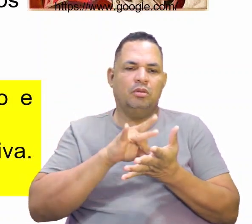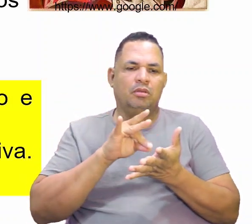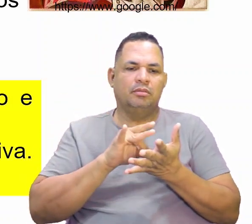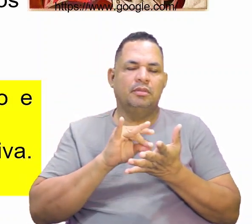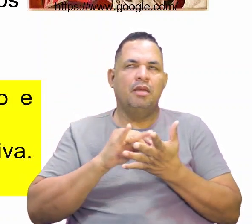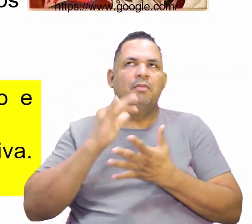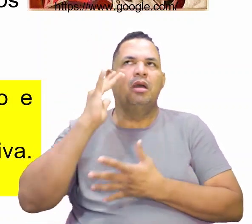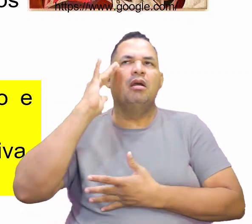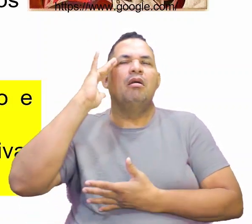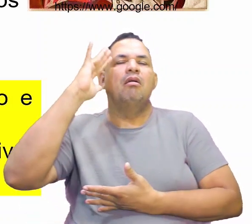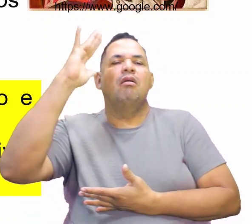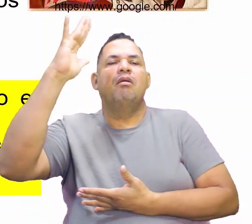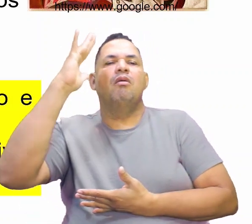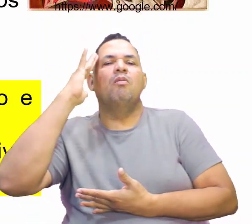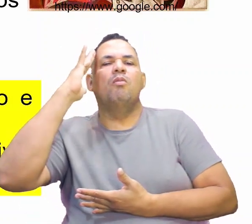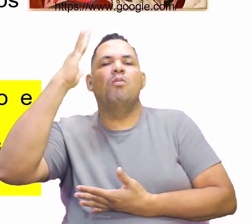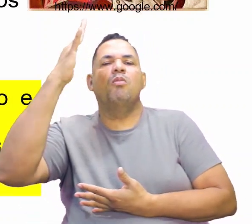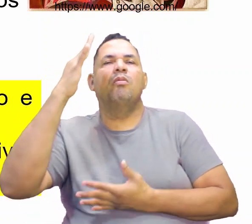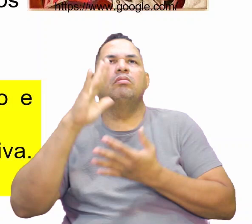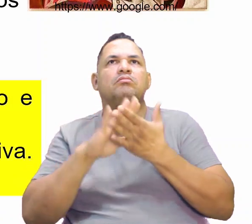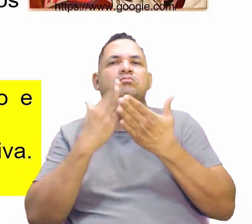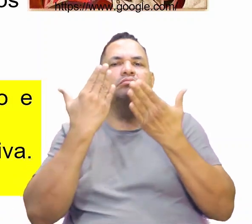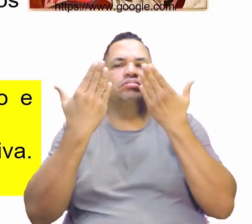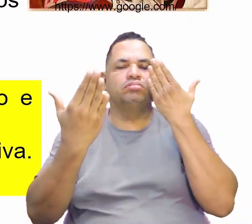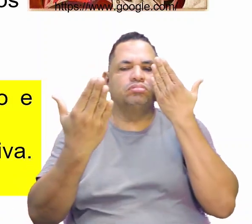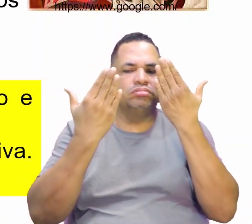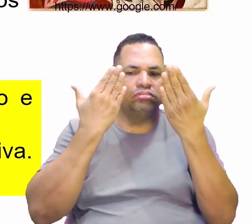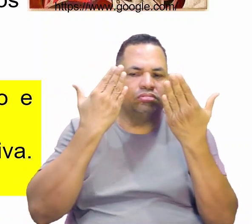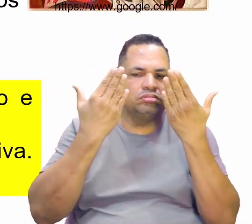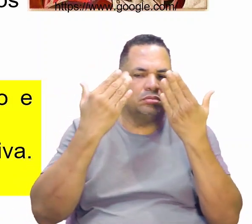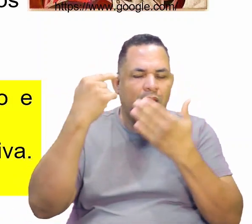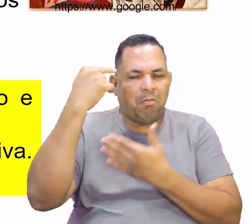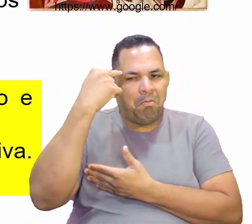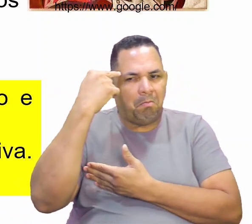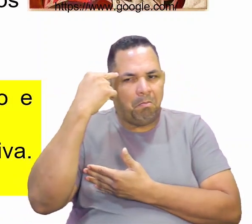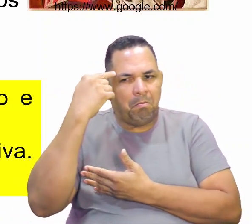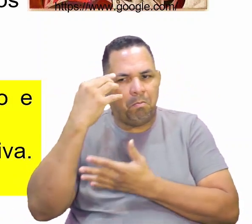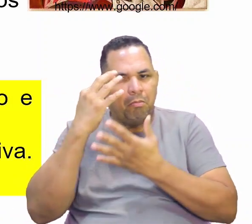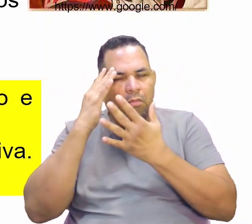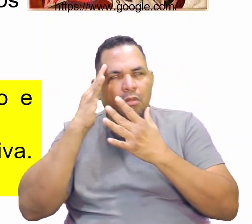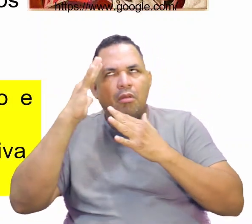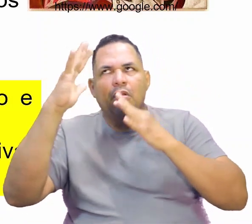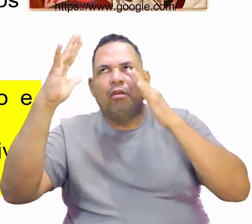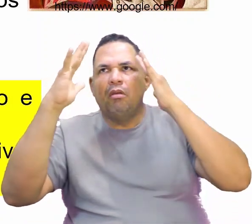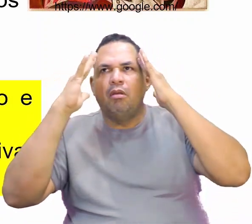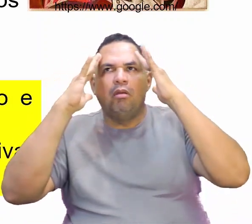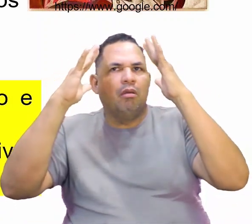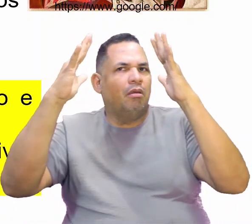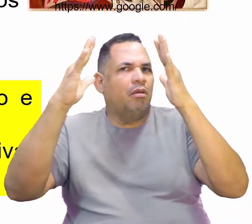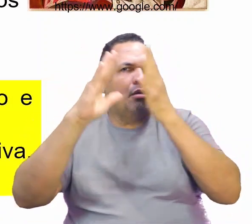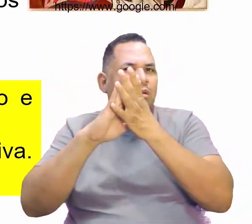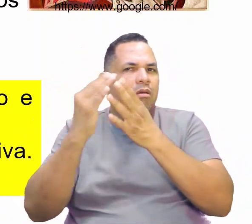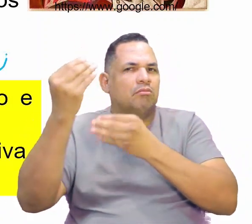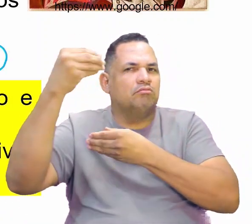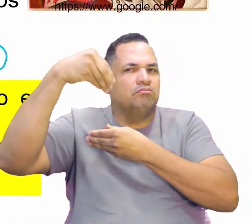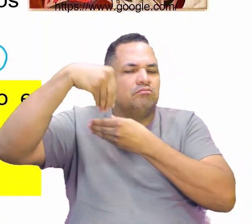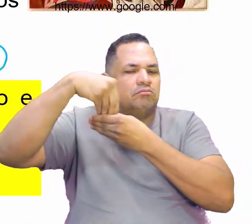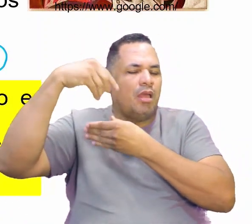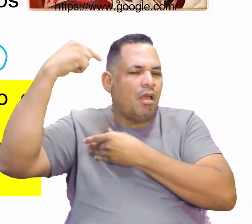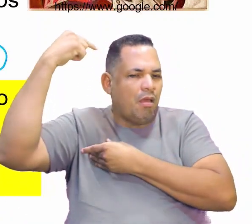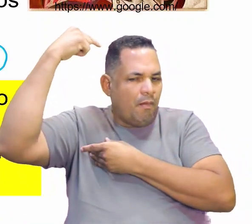olha só, vai mexer com o teu psicológico, né? E do sonho,